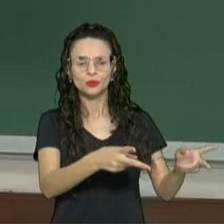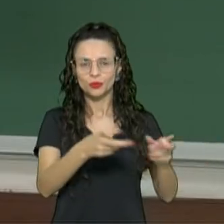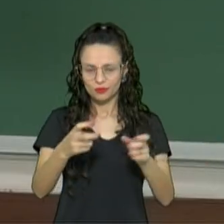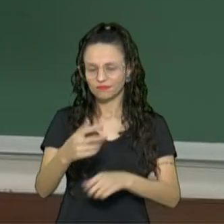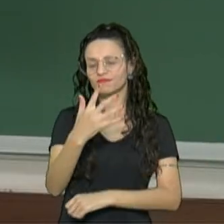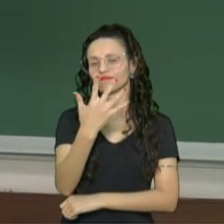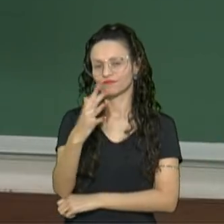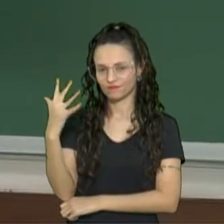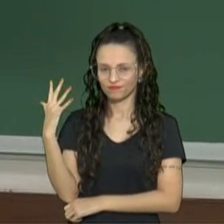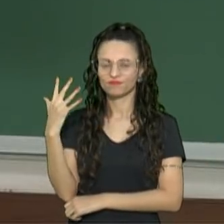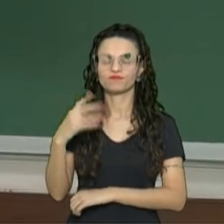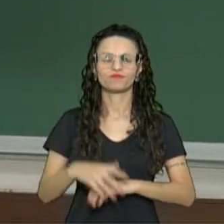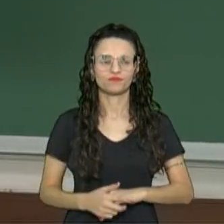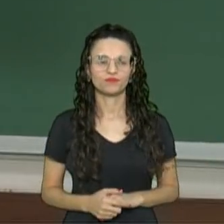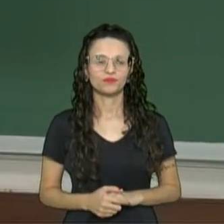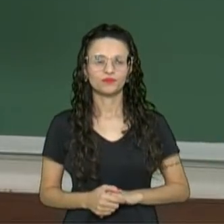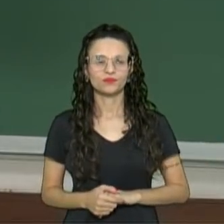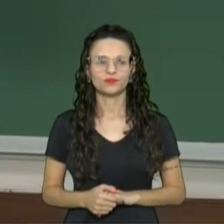Da natureza, né?